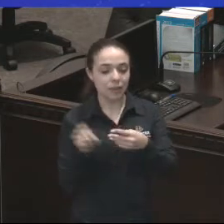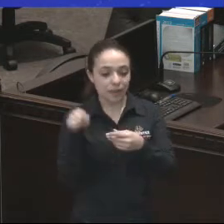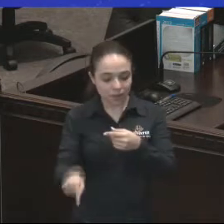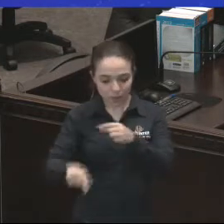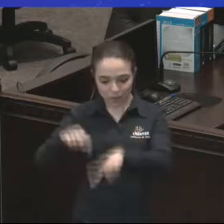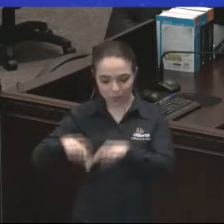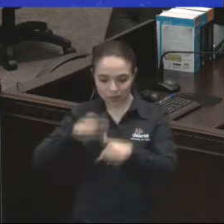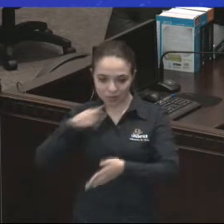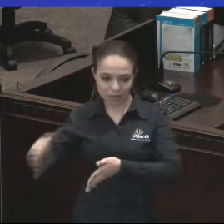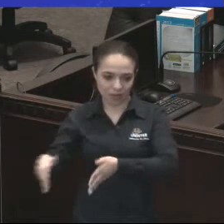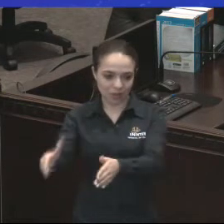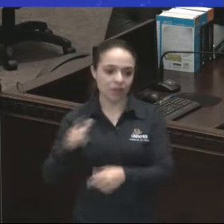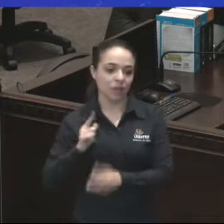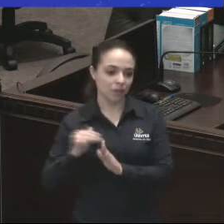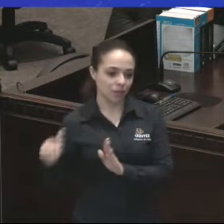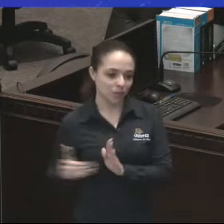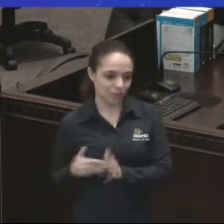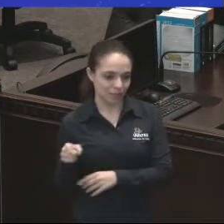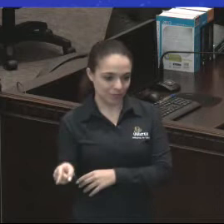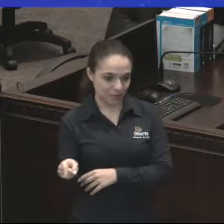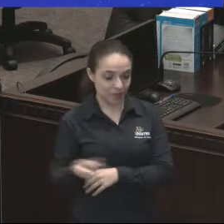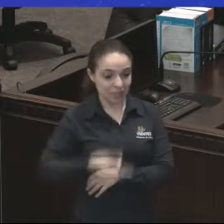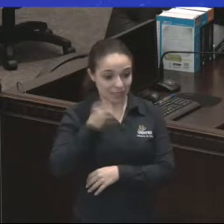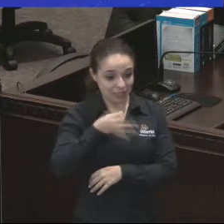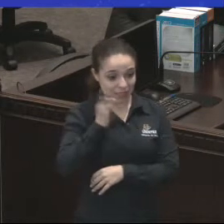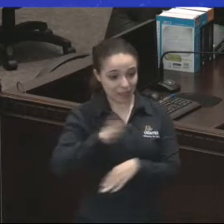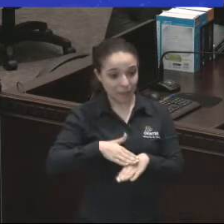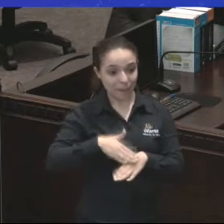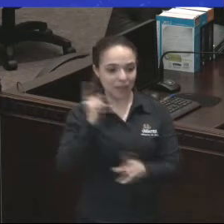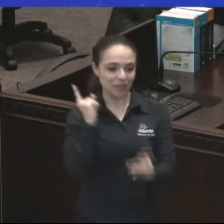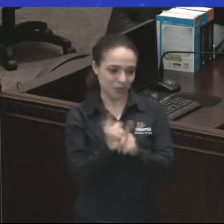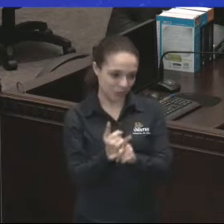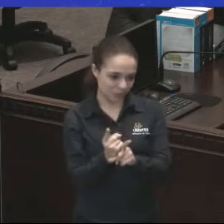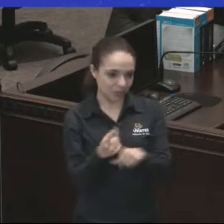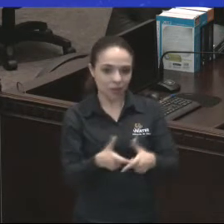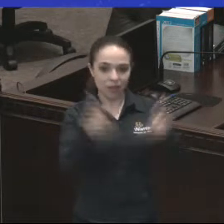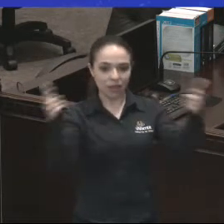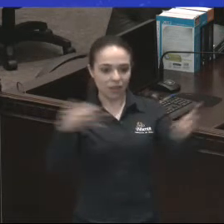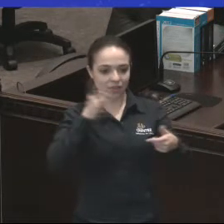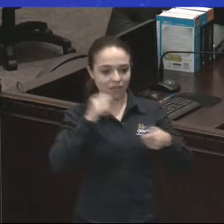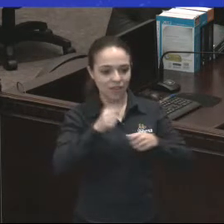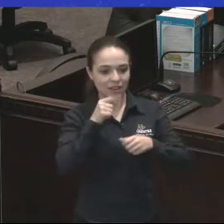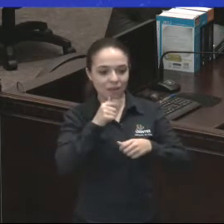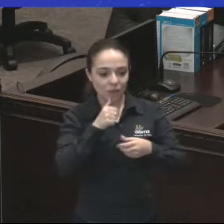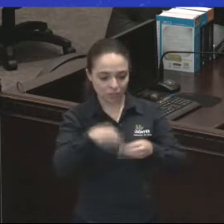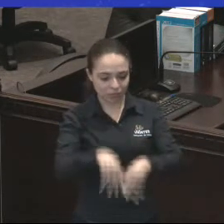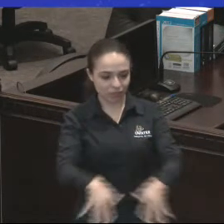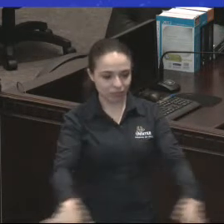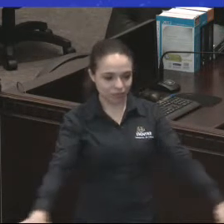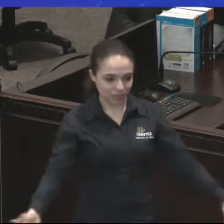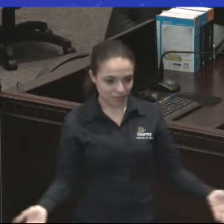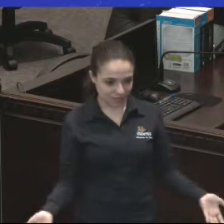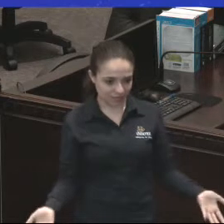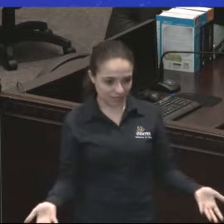produtos nesses rios. A cafeína foi o mais encontrado, obviamente, as pessoas tomam café e jogam a cafeína